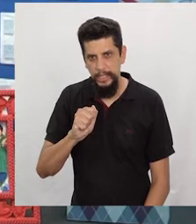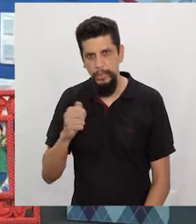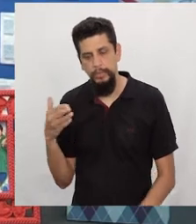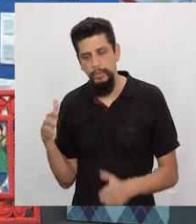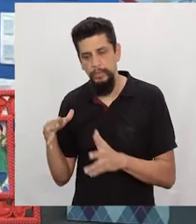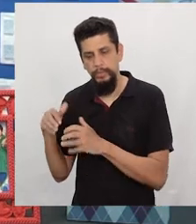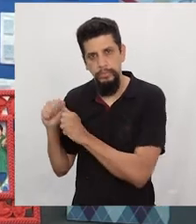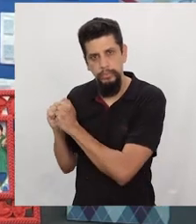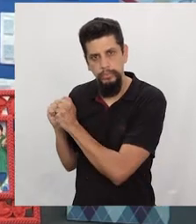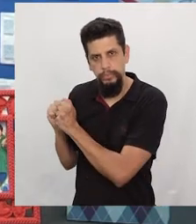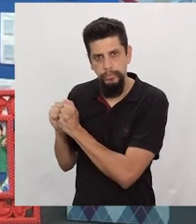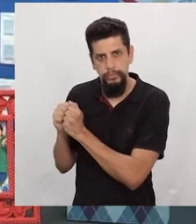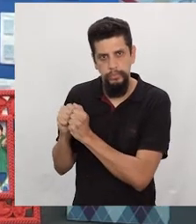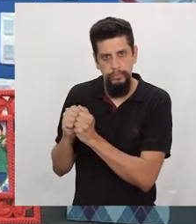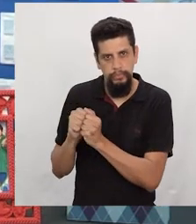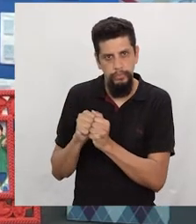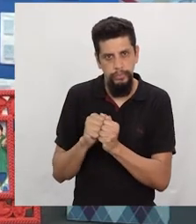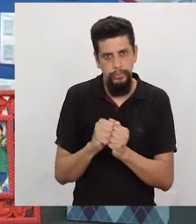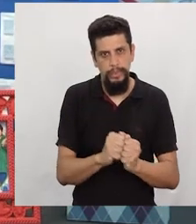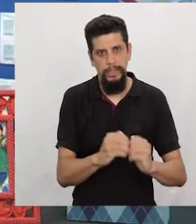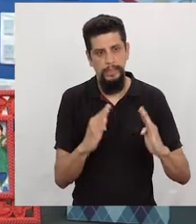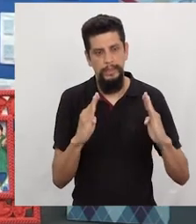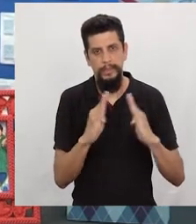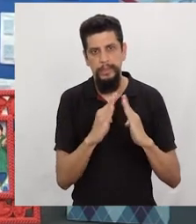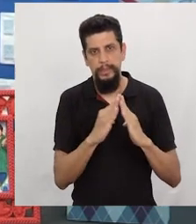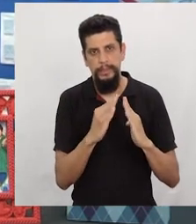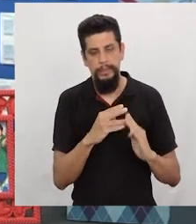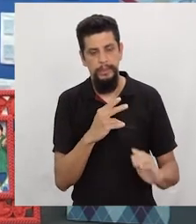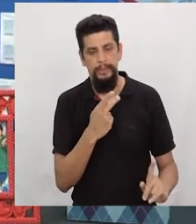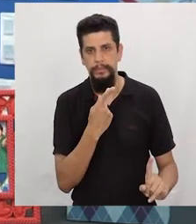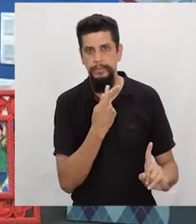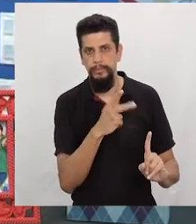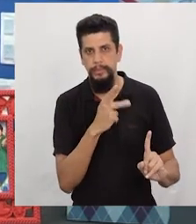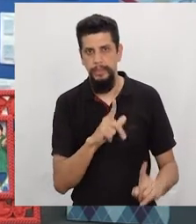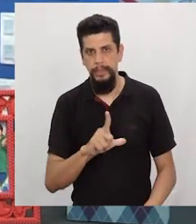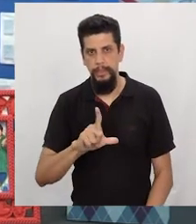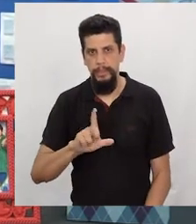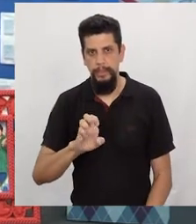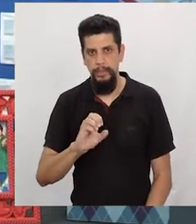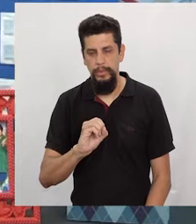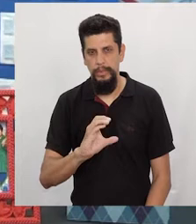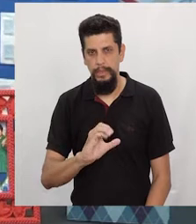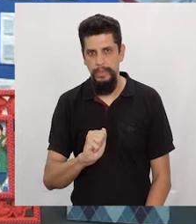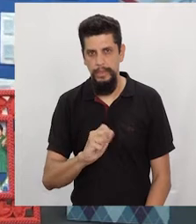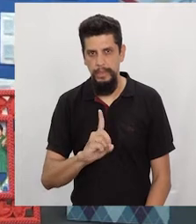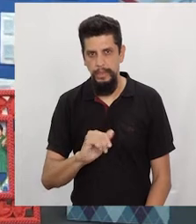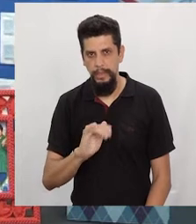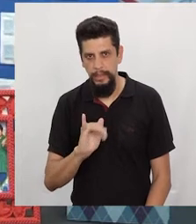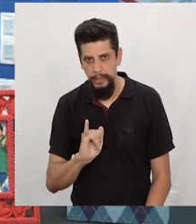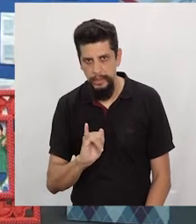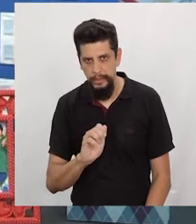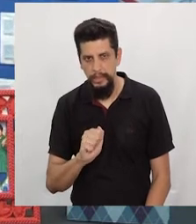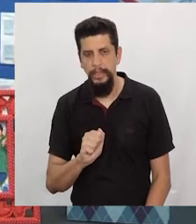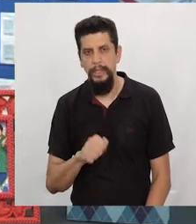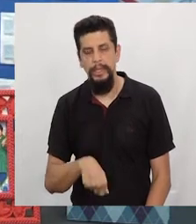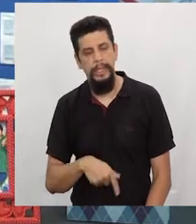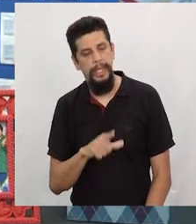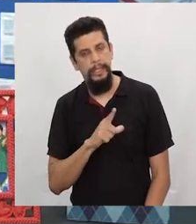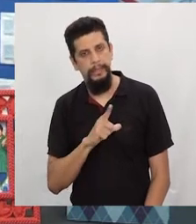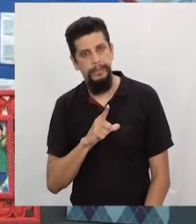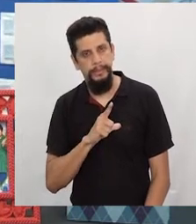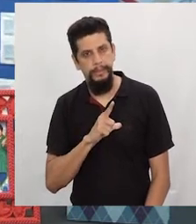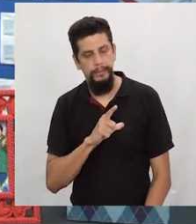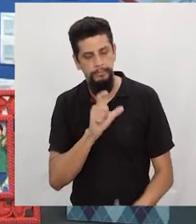todos juntos para a casa da dona Leocádia. Foi então que o detetive Capim teve uma ideia. Ele